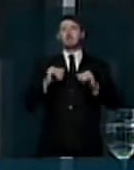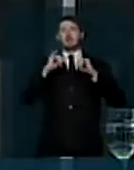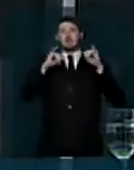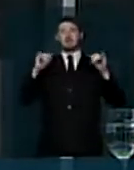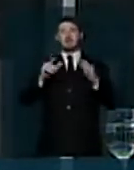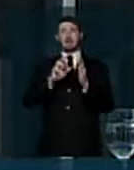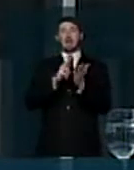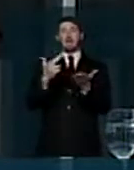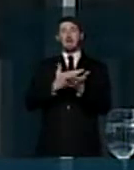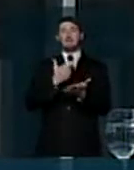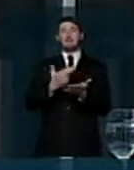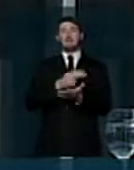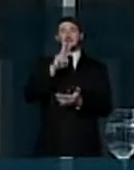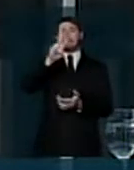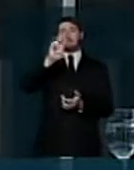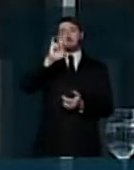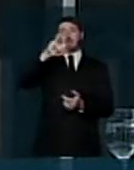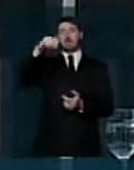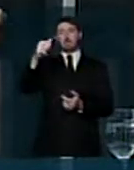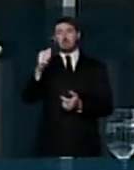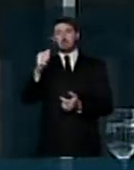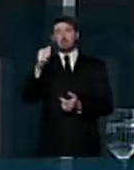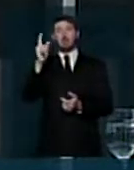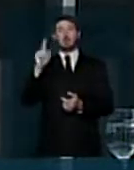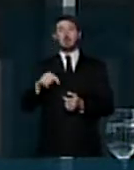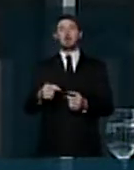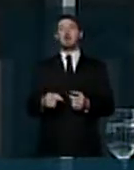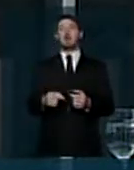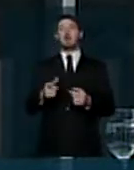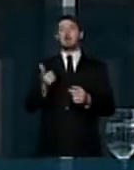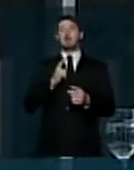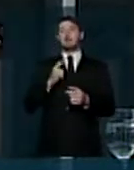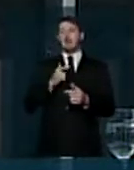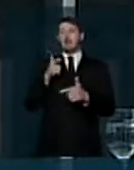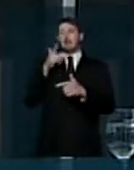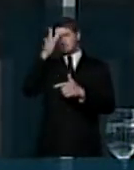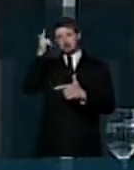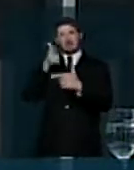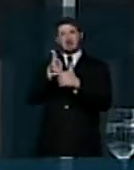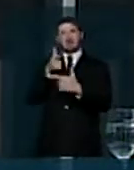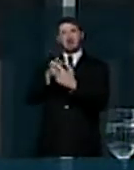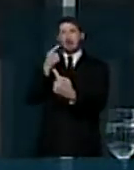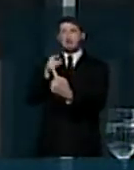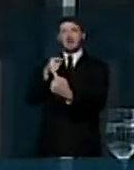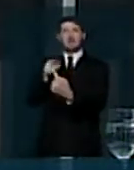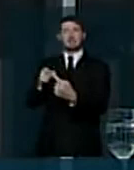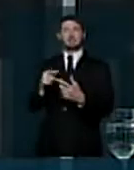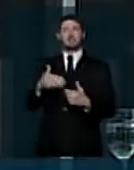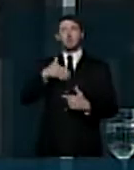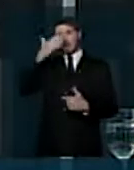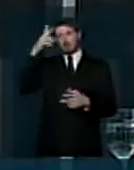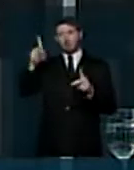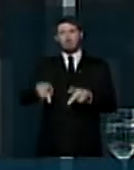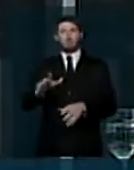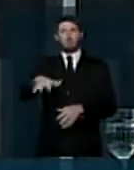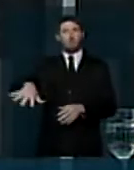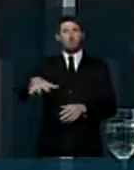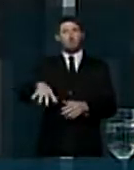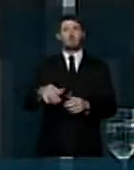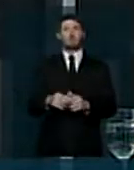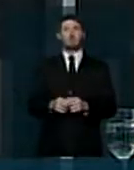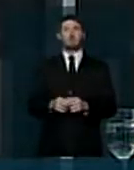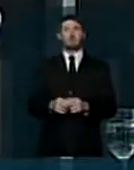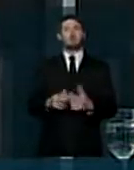revista Veja, uma perseguição ao povo árabe, ao povo muçulmano que professa sua fé e sua crença,